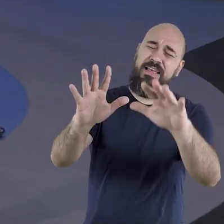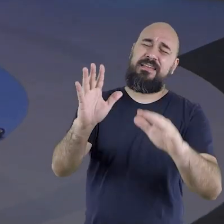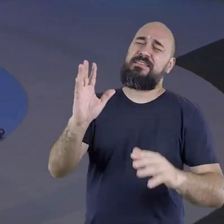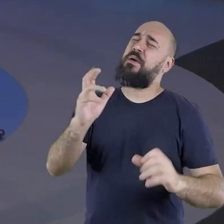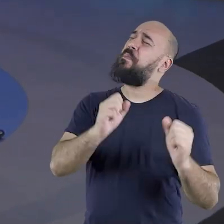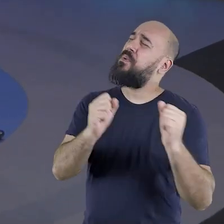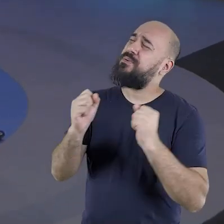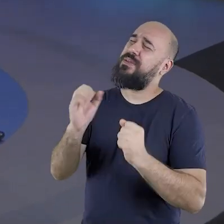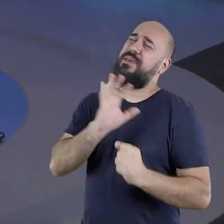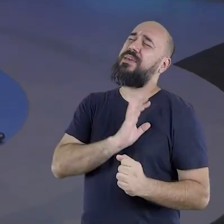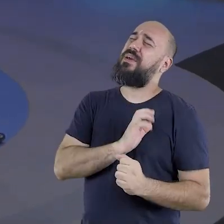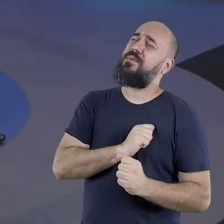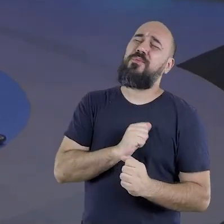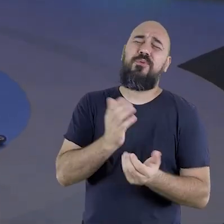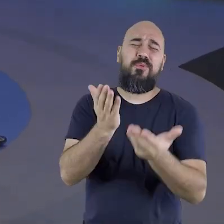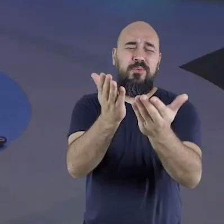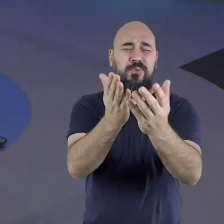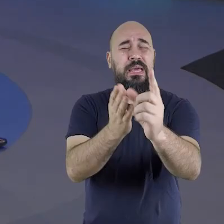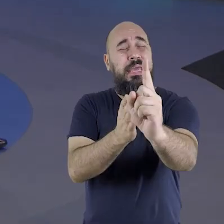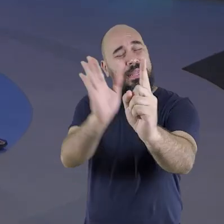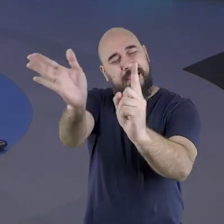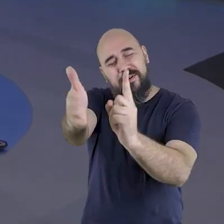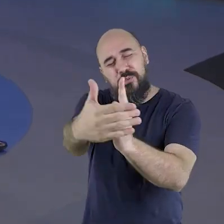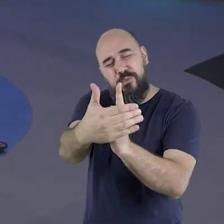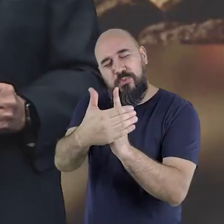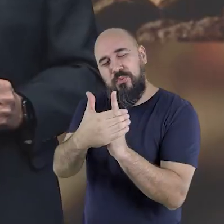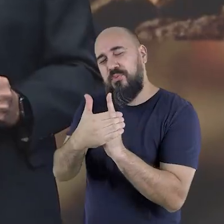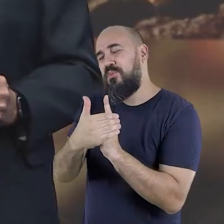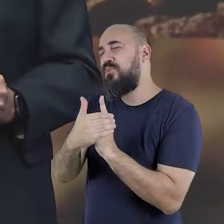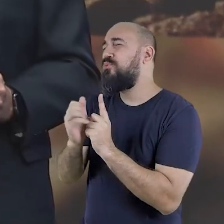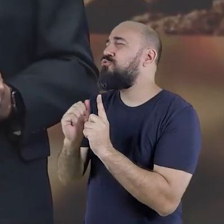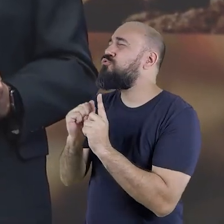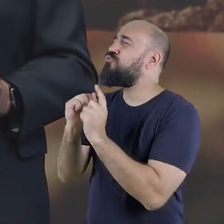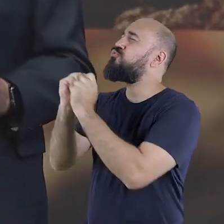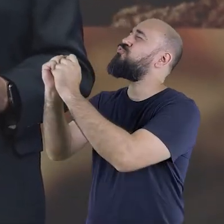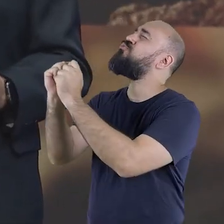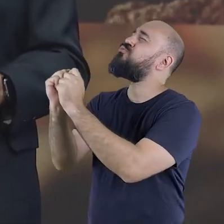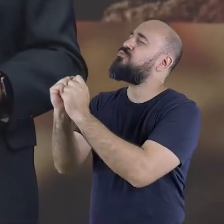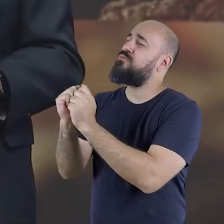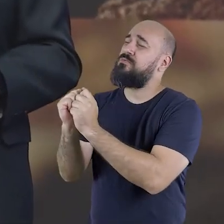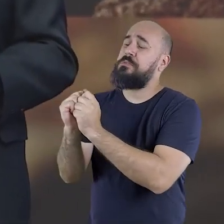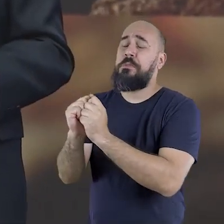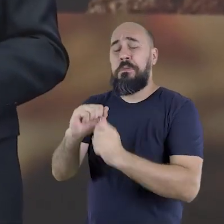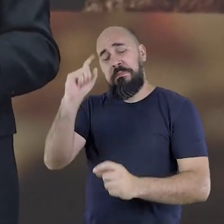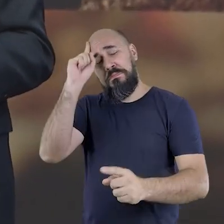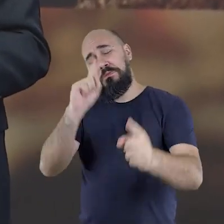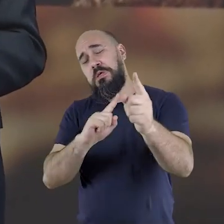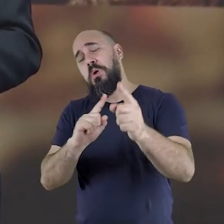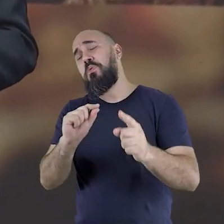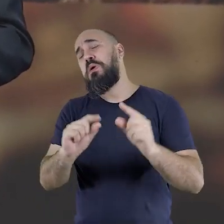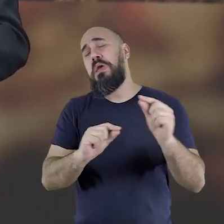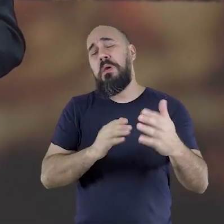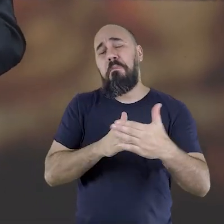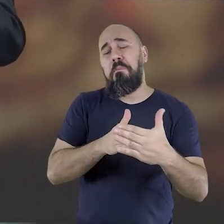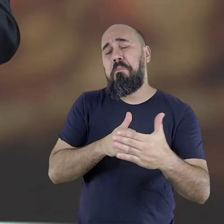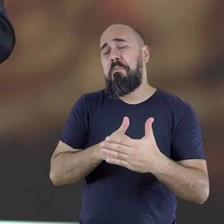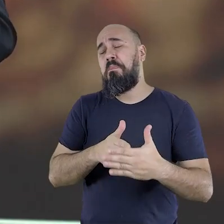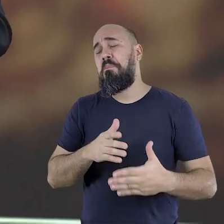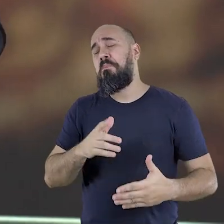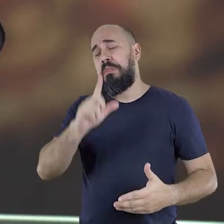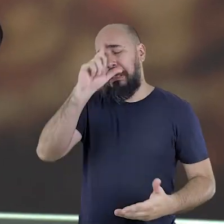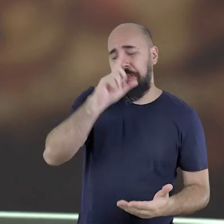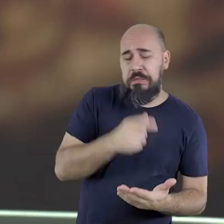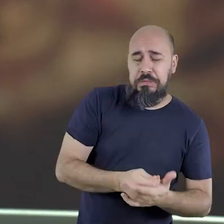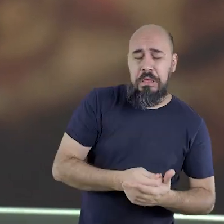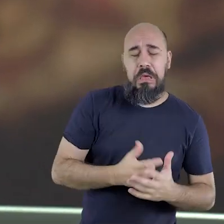graça, com o teu poder, com o teu amor e as leve para mais próximos do Senhor. Pai, se há alguma coisa que está impedindo uma decisão, por